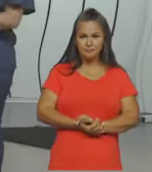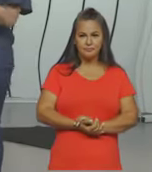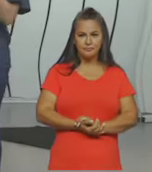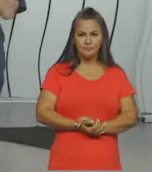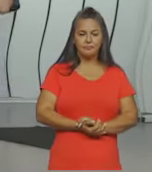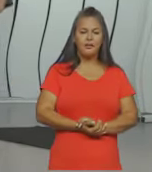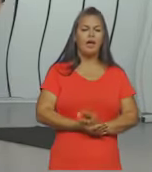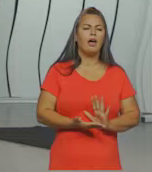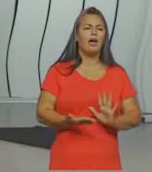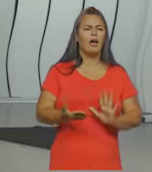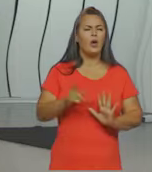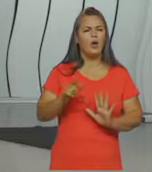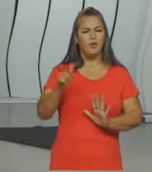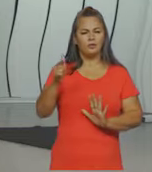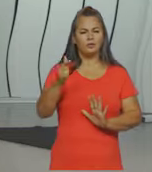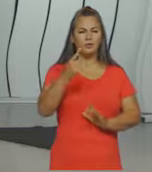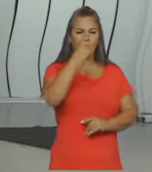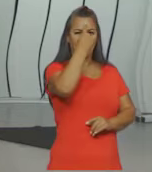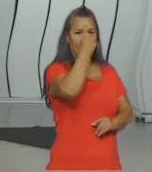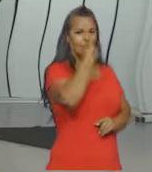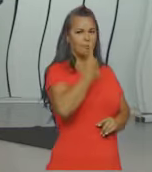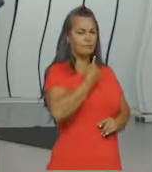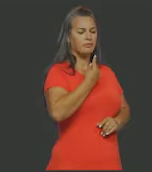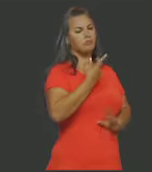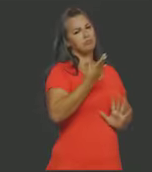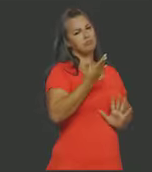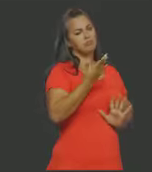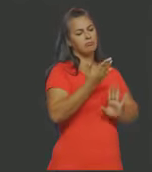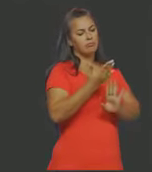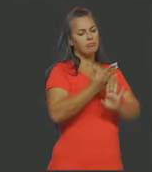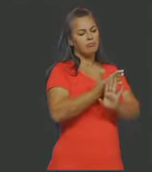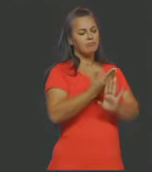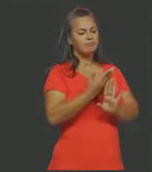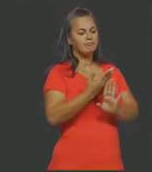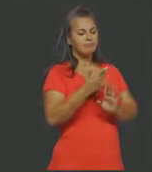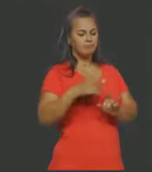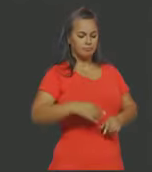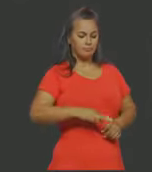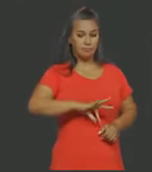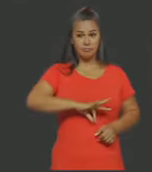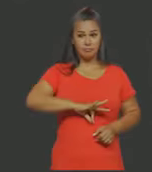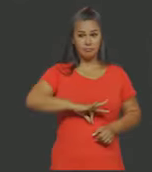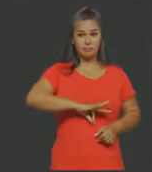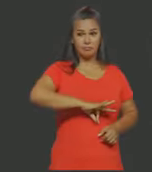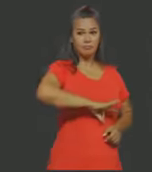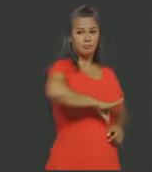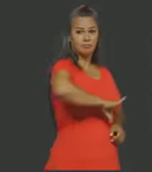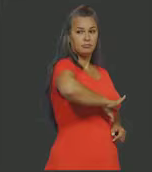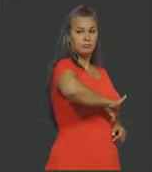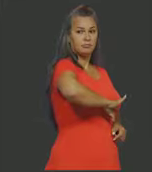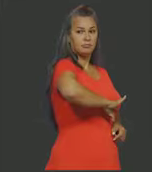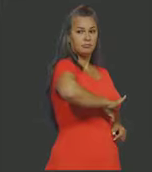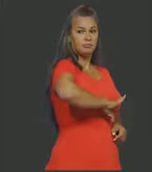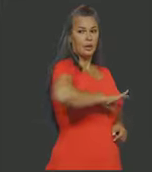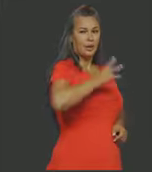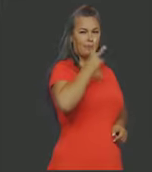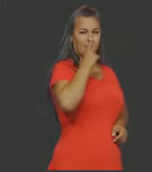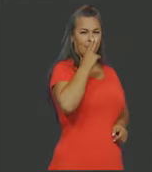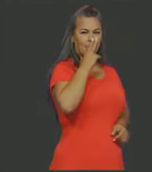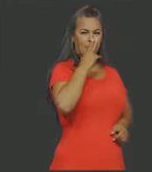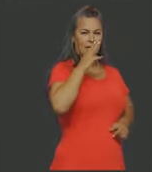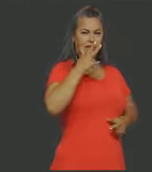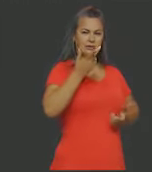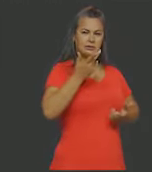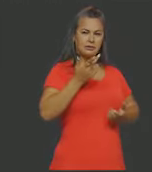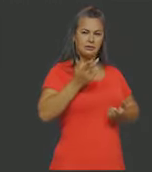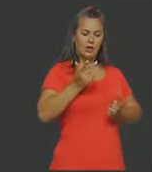Aqui eu coloquei uma visão lateral, né, um corte lateral, mostrando aí o útero parecendo uma pera